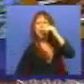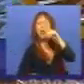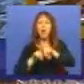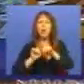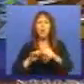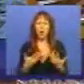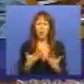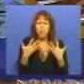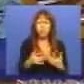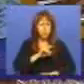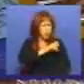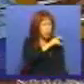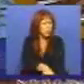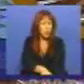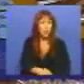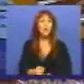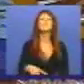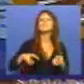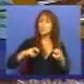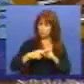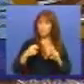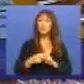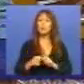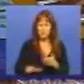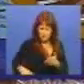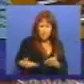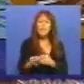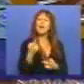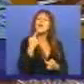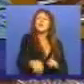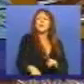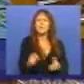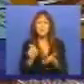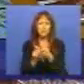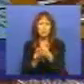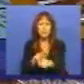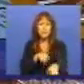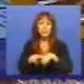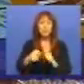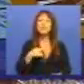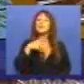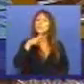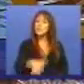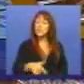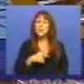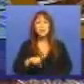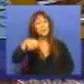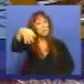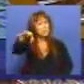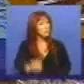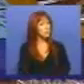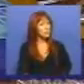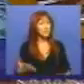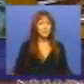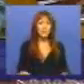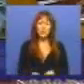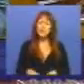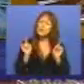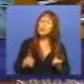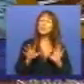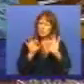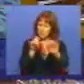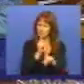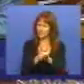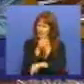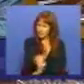intensidade da pobreza são problemas a recolocar na agenda política. Assim dizia o Partido Socialista. Começamos então